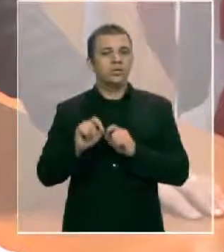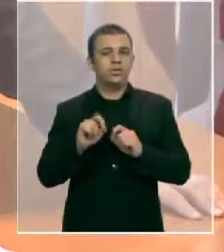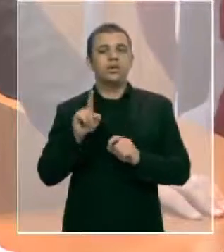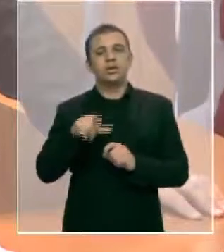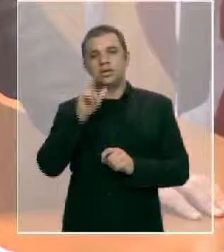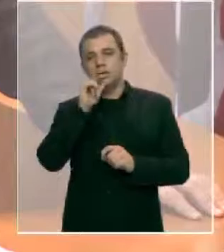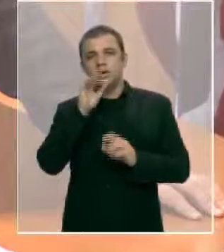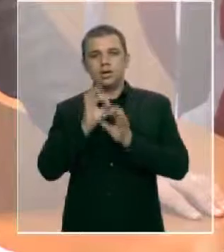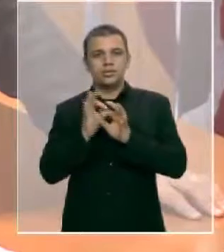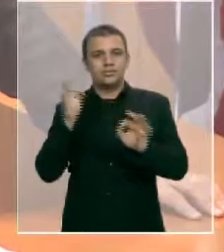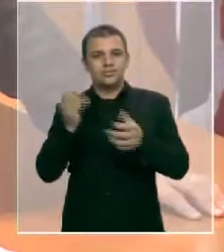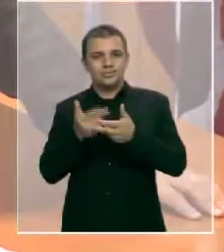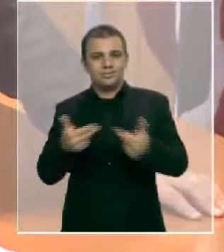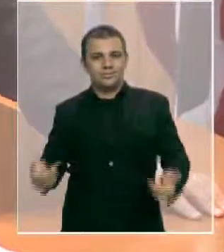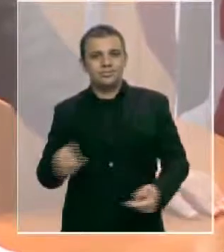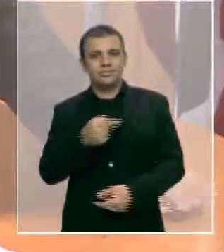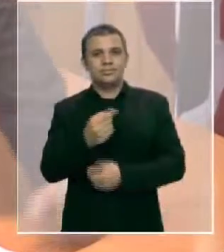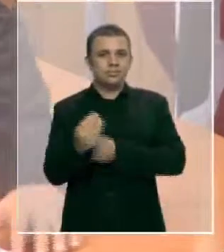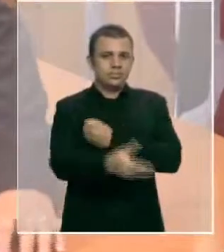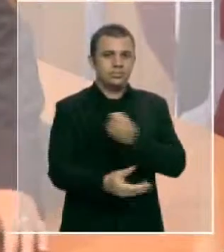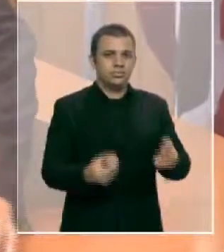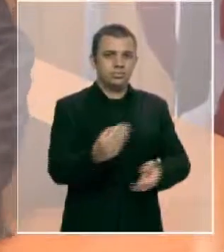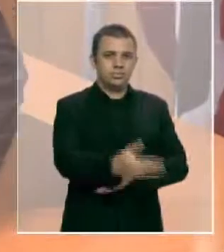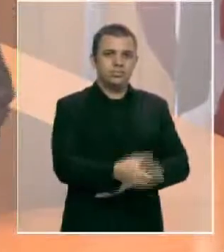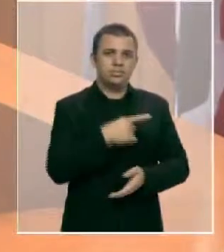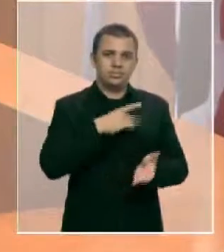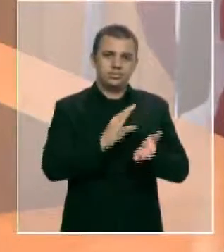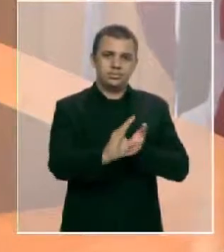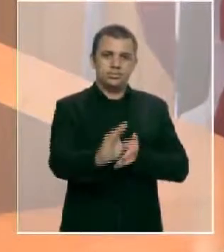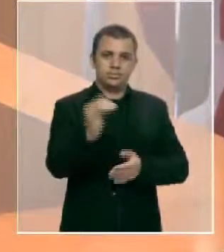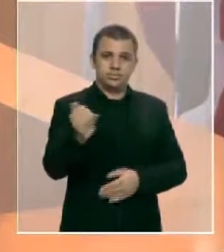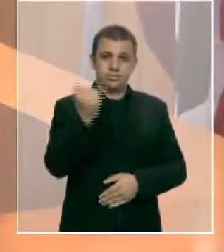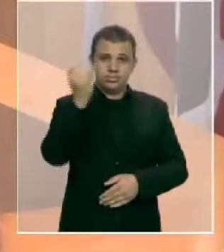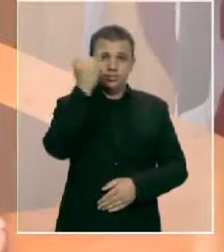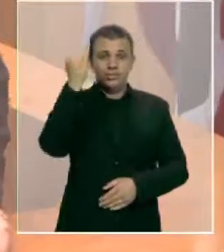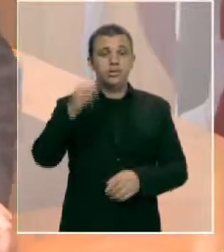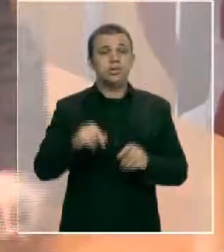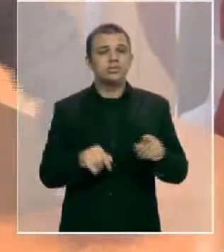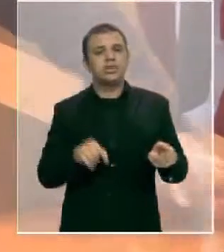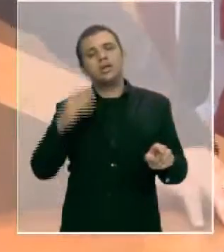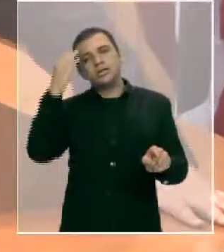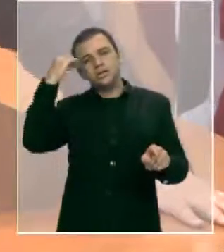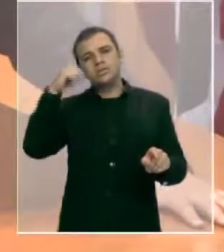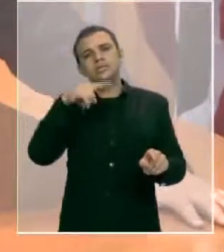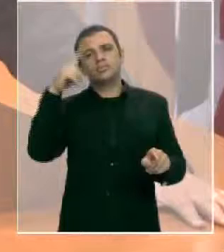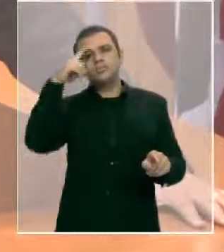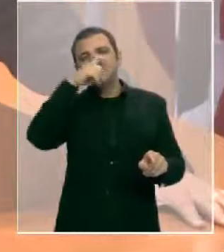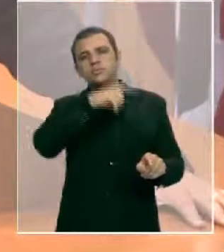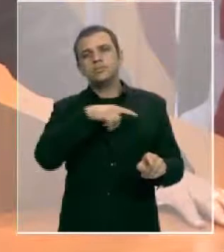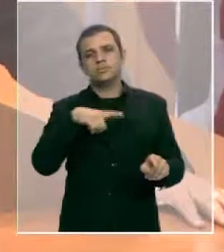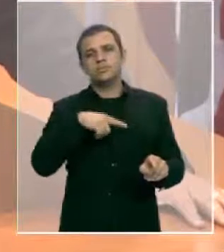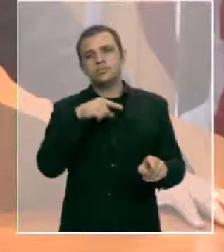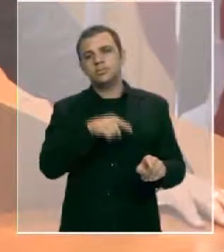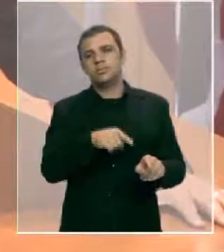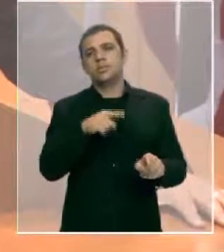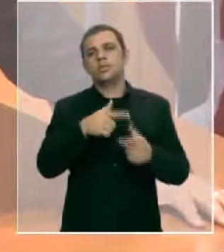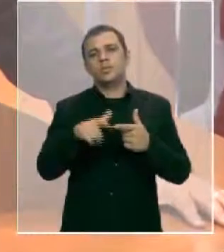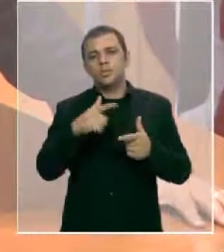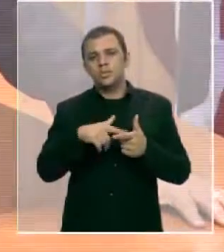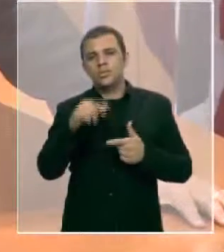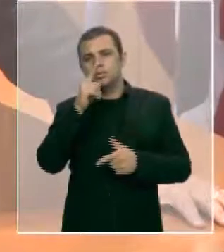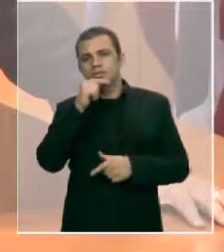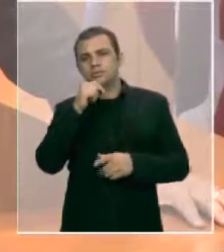água. Nós sabemos da dificuldade do problema de